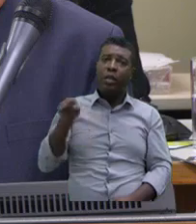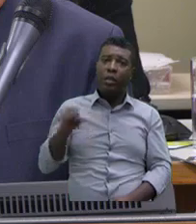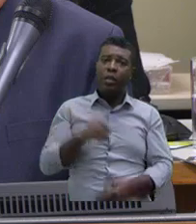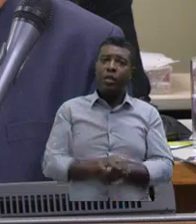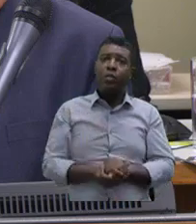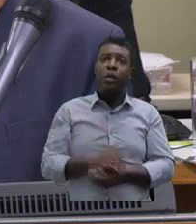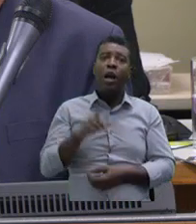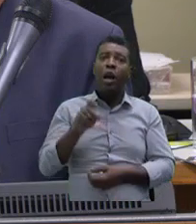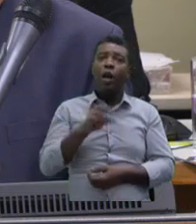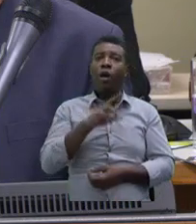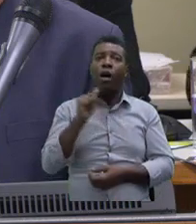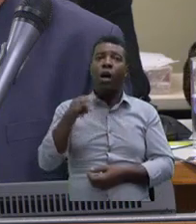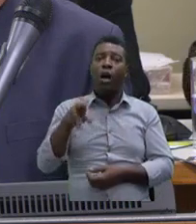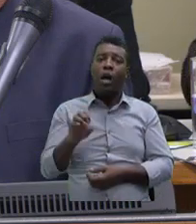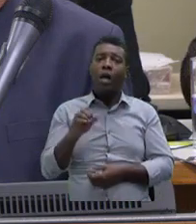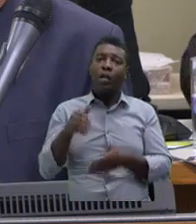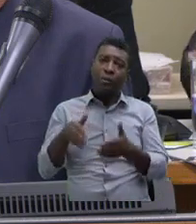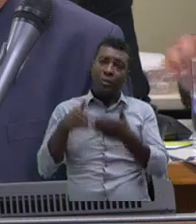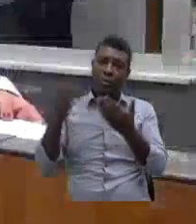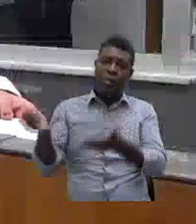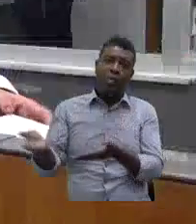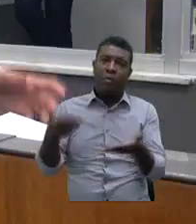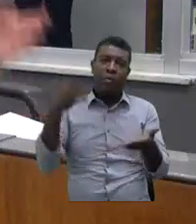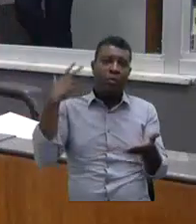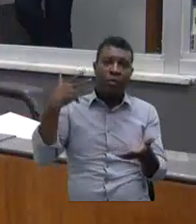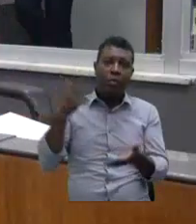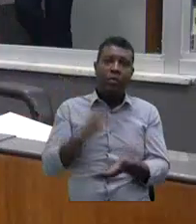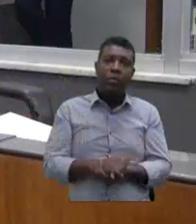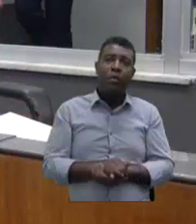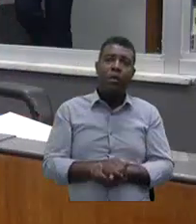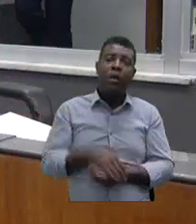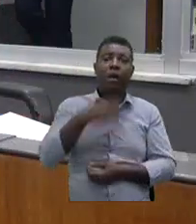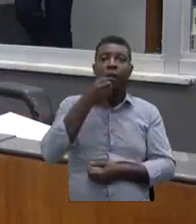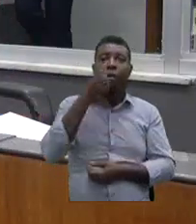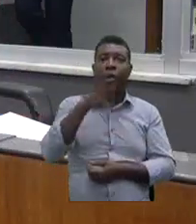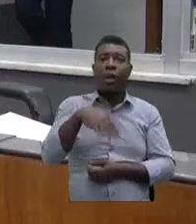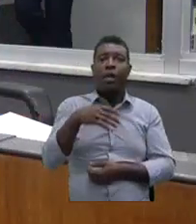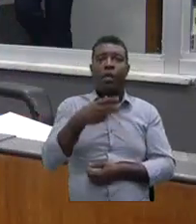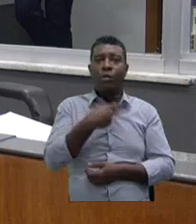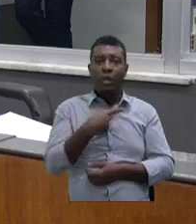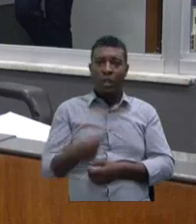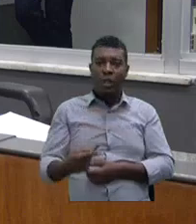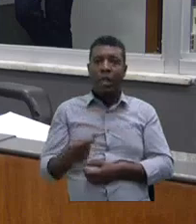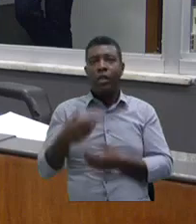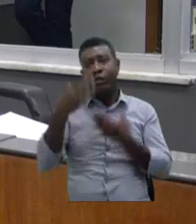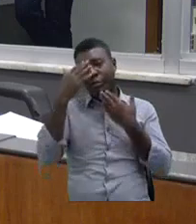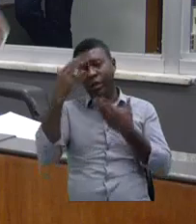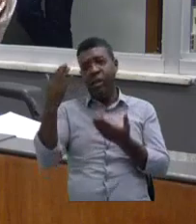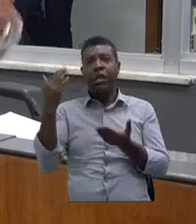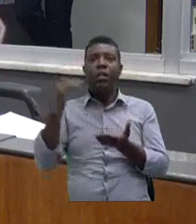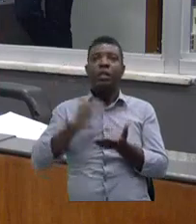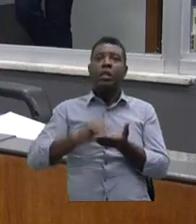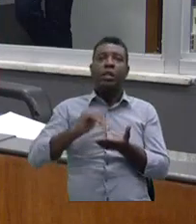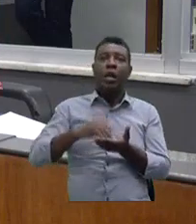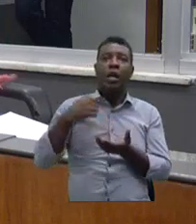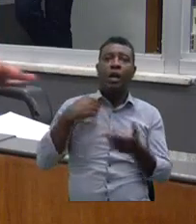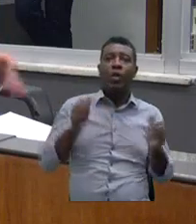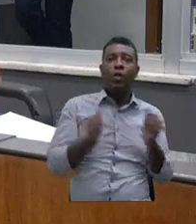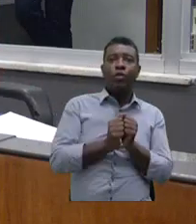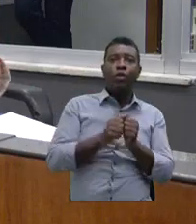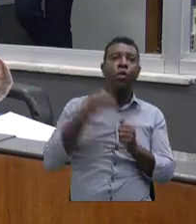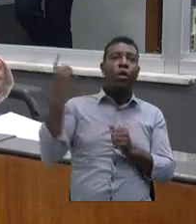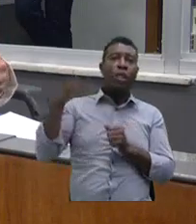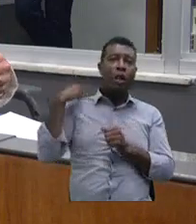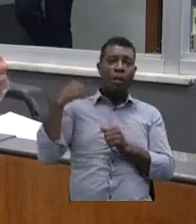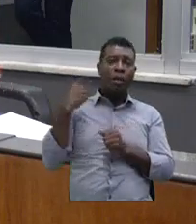favor. Obrigada, presidente. Boa tarde, secretário. Secretário, eu, a deputada Macaé, acho que se outros deputados do